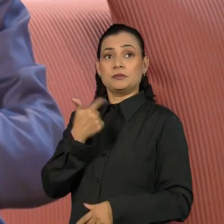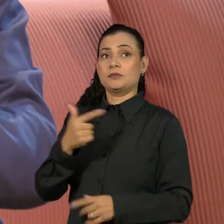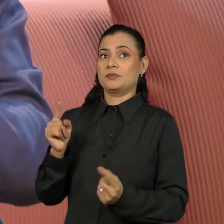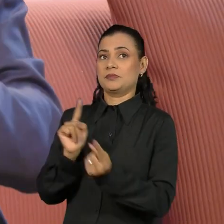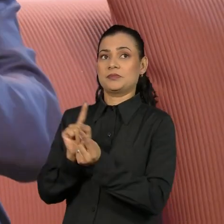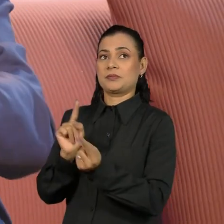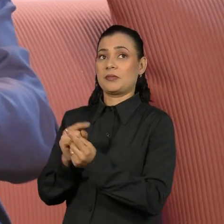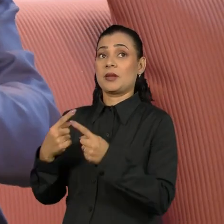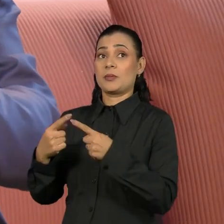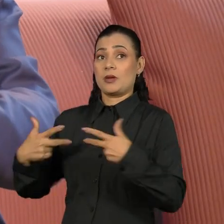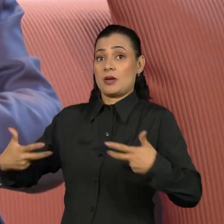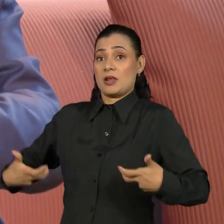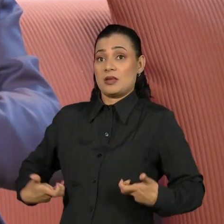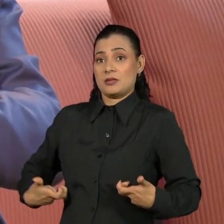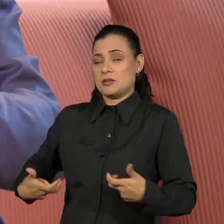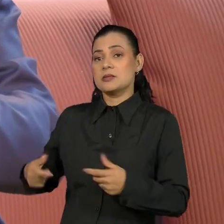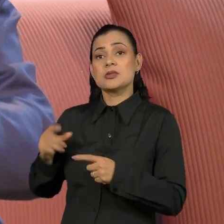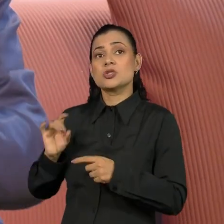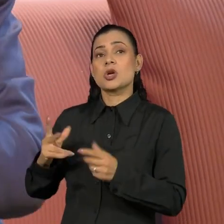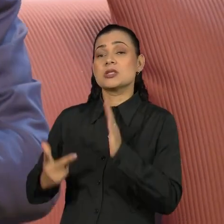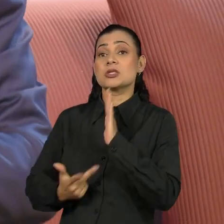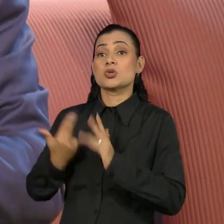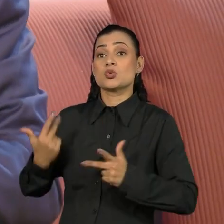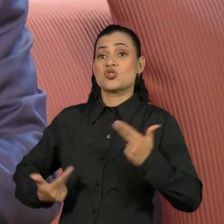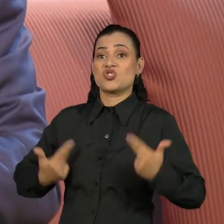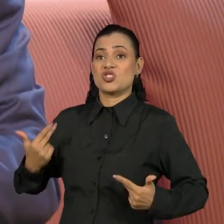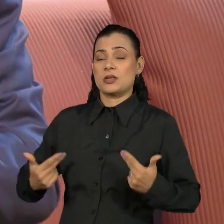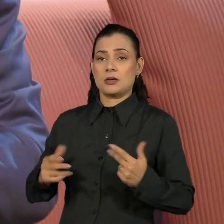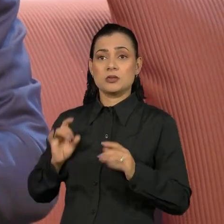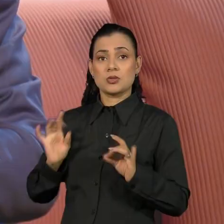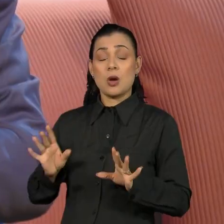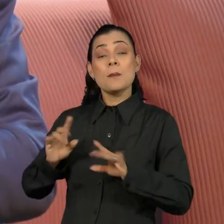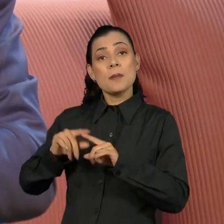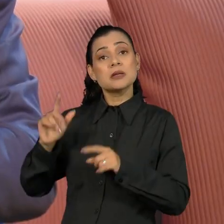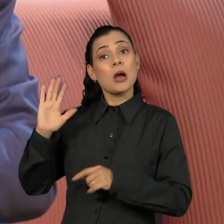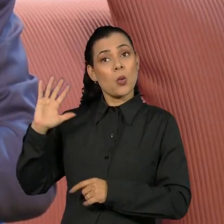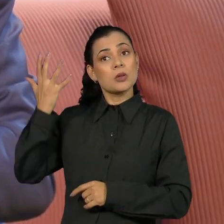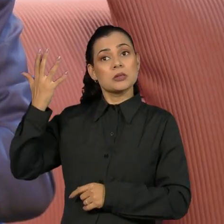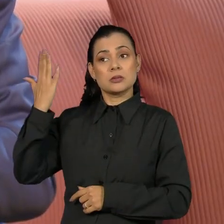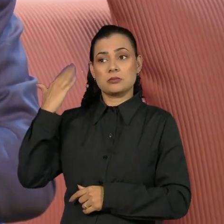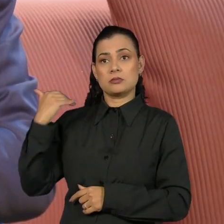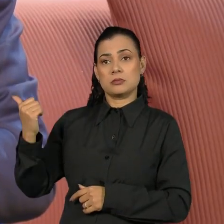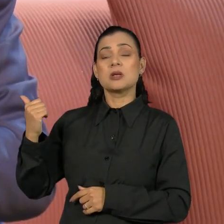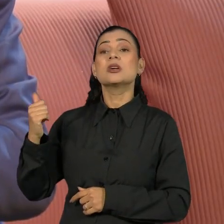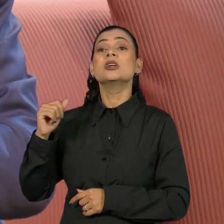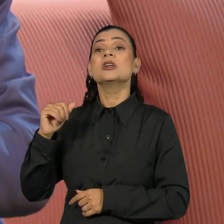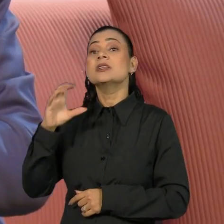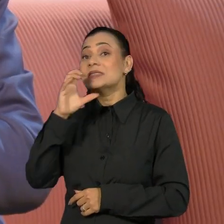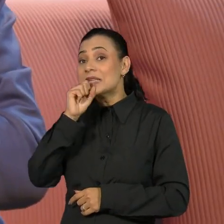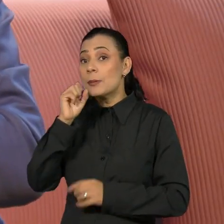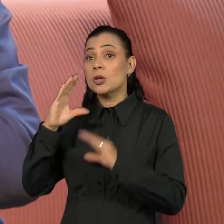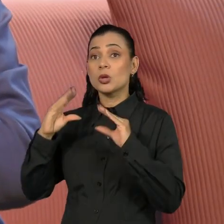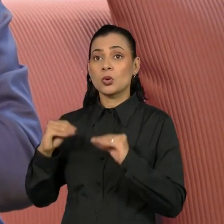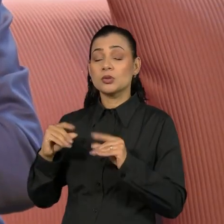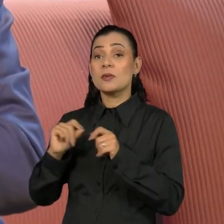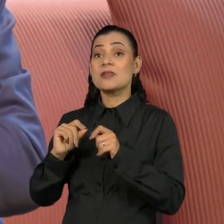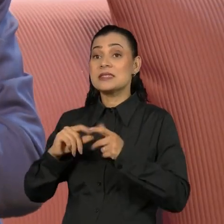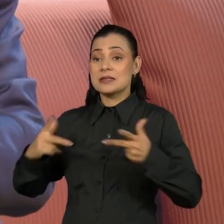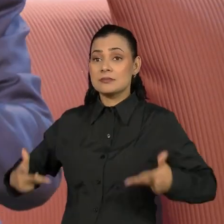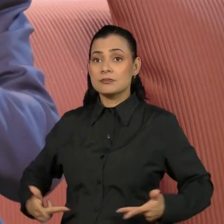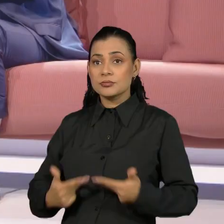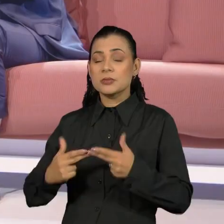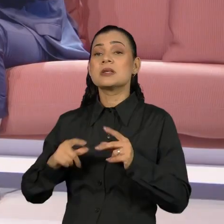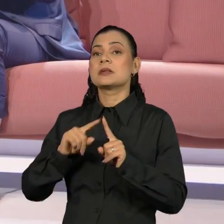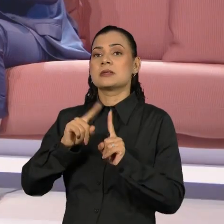porque anestesia é só centro cirúrgico. Mas um dia eu sou chamado, um sábado à noite, para fazer uma cesariana.